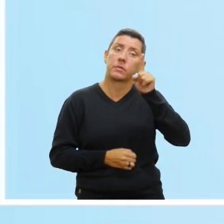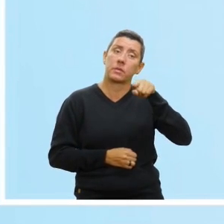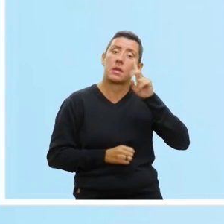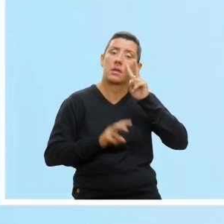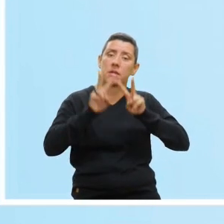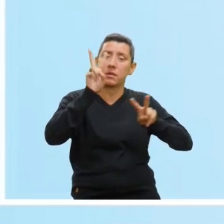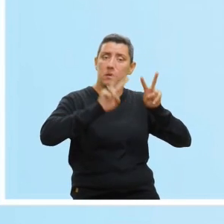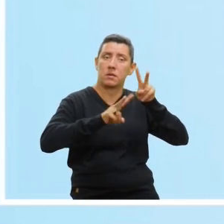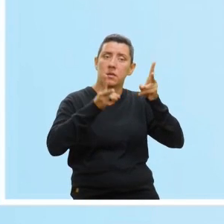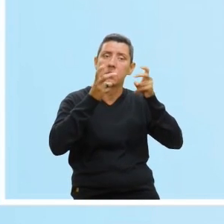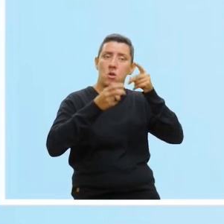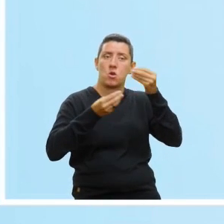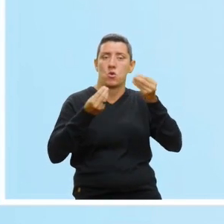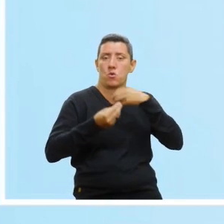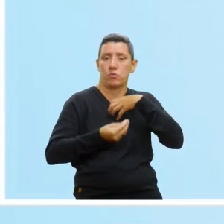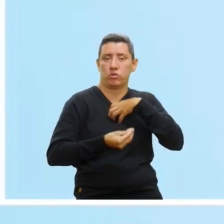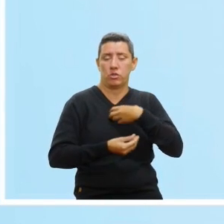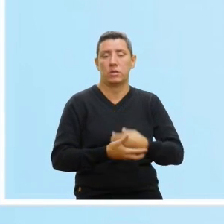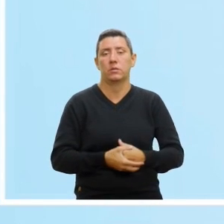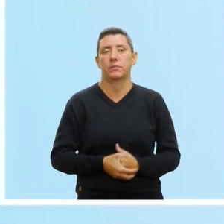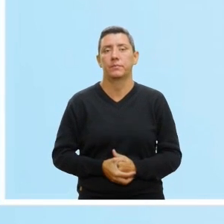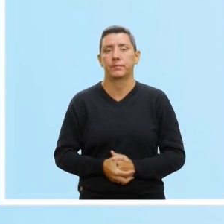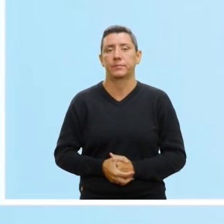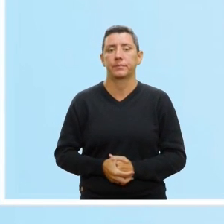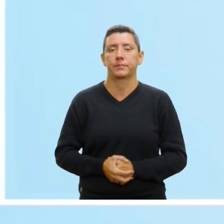equipamento DWDM. Legal?